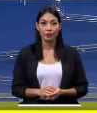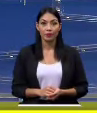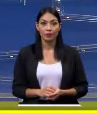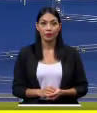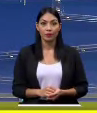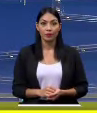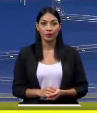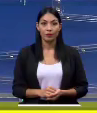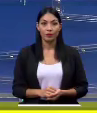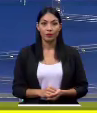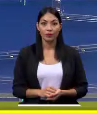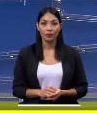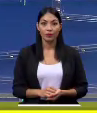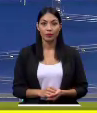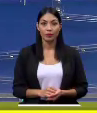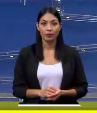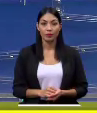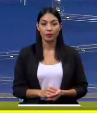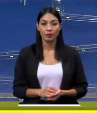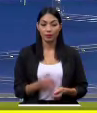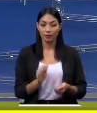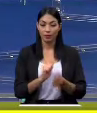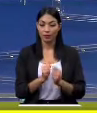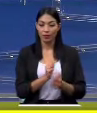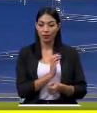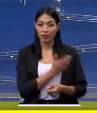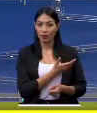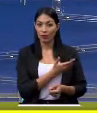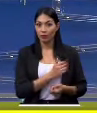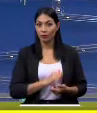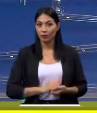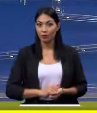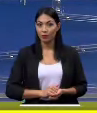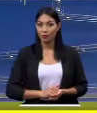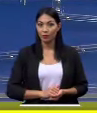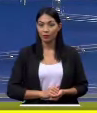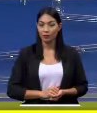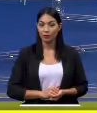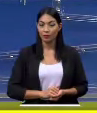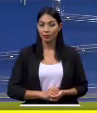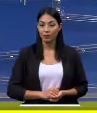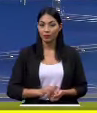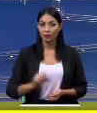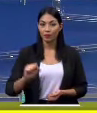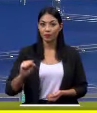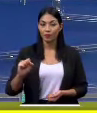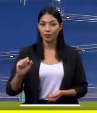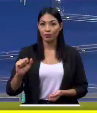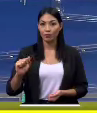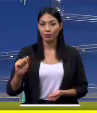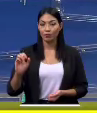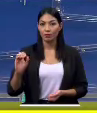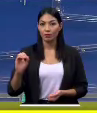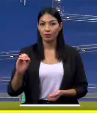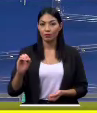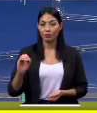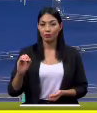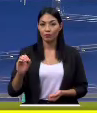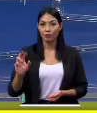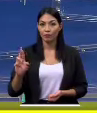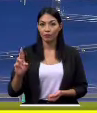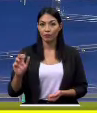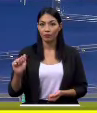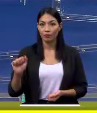67. E o time do coração é São Raimundo do Amazonas.